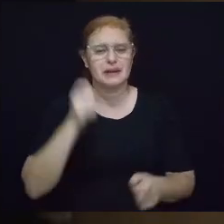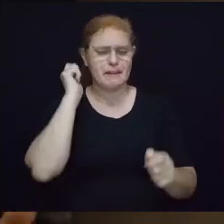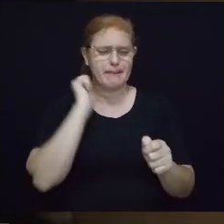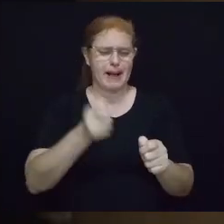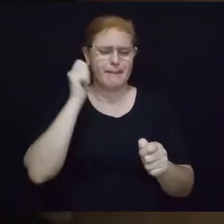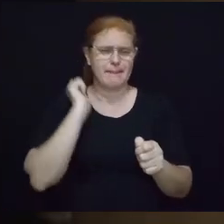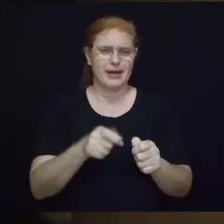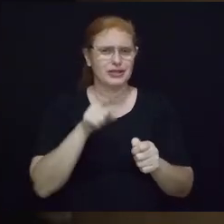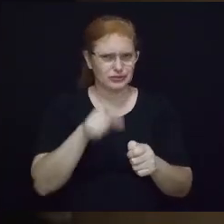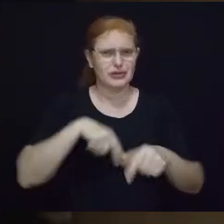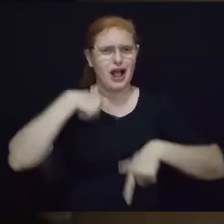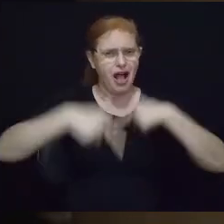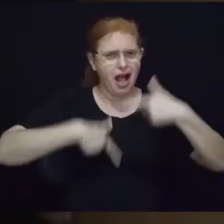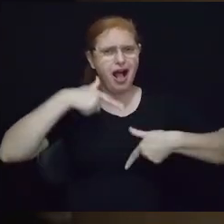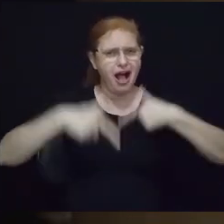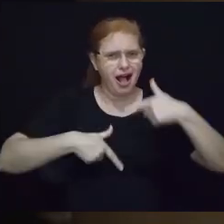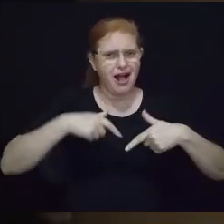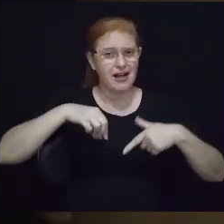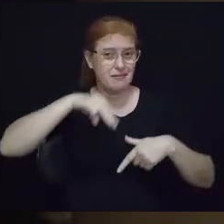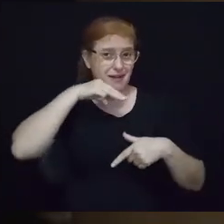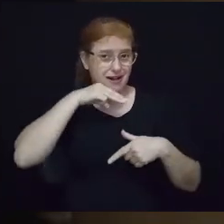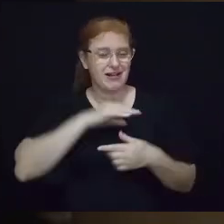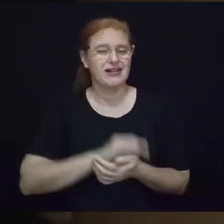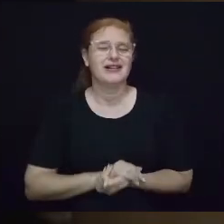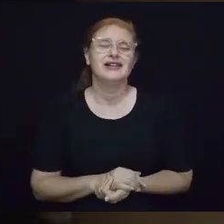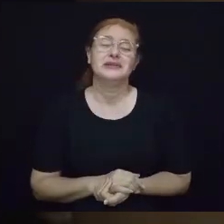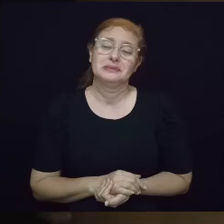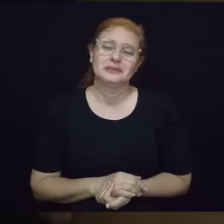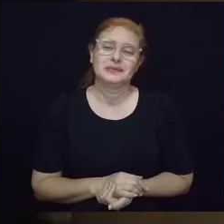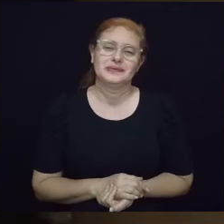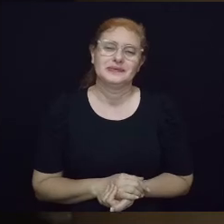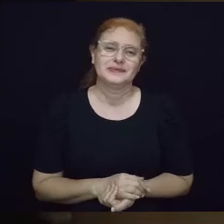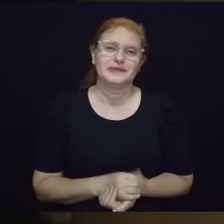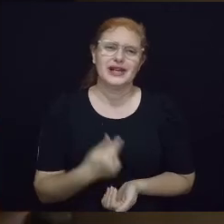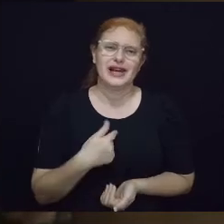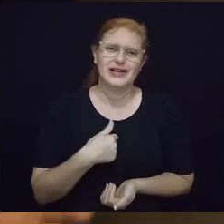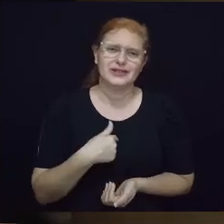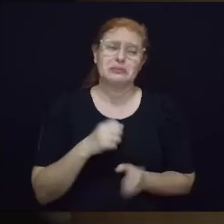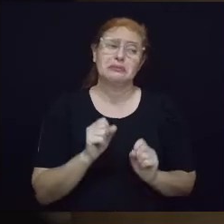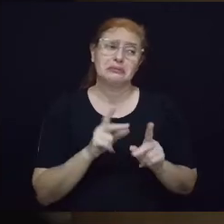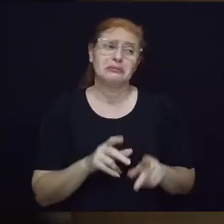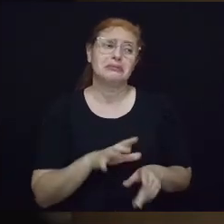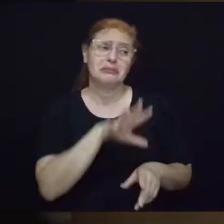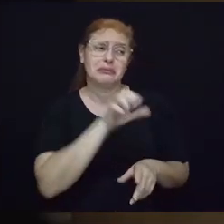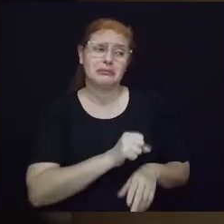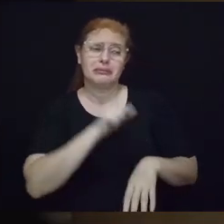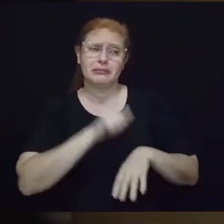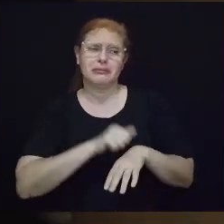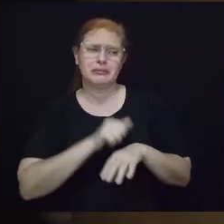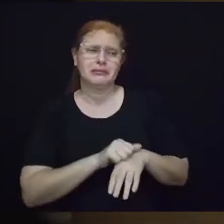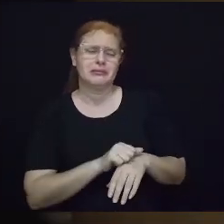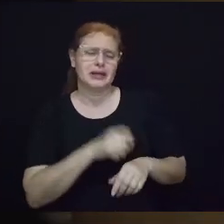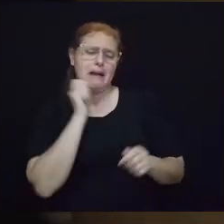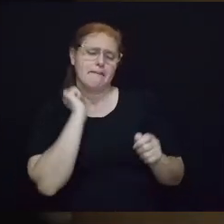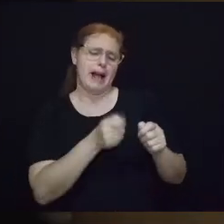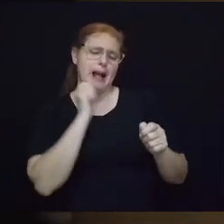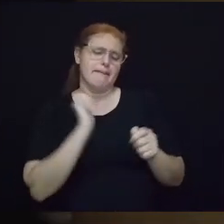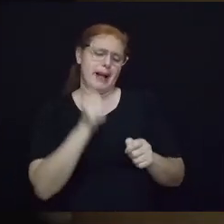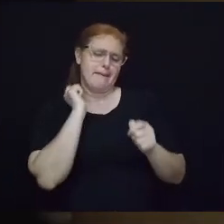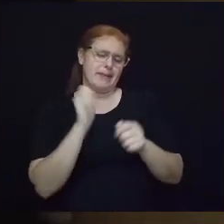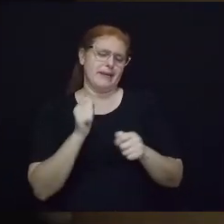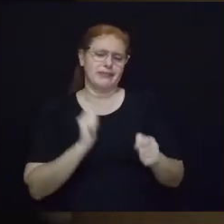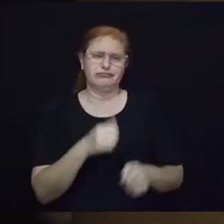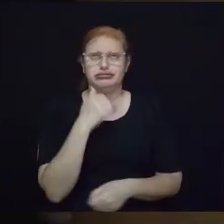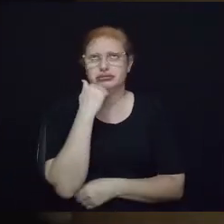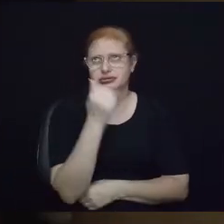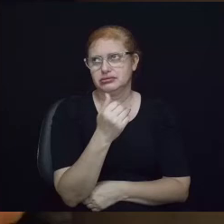e tu vai trabalhando, né, Mauro? Fuch. E aí eu peguei a pedra e fiquei lá num canto batendo, e aquilo